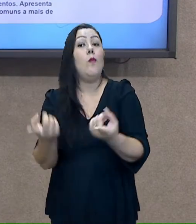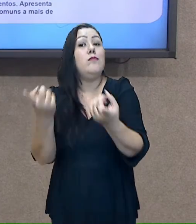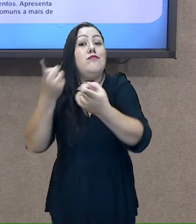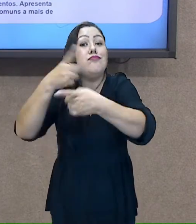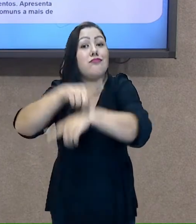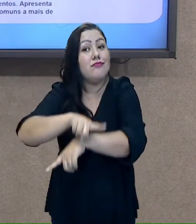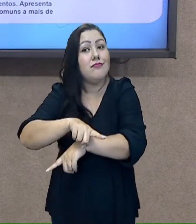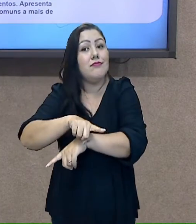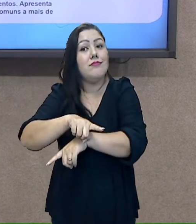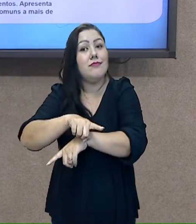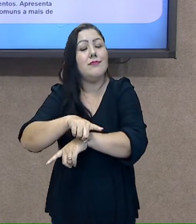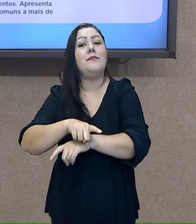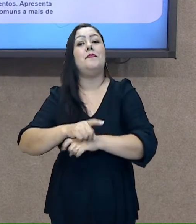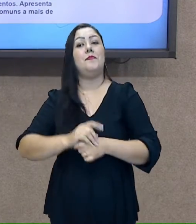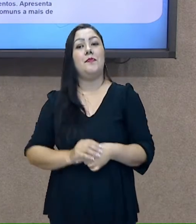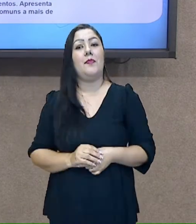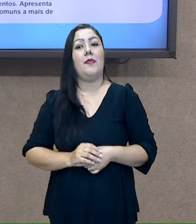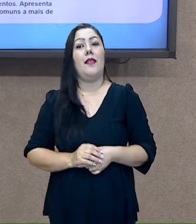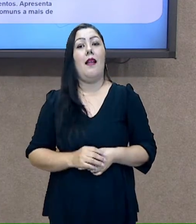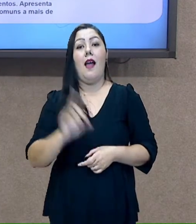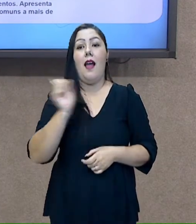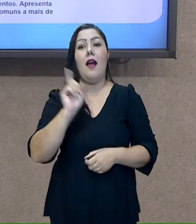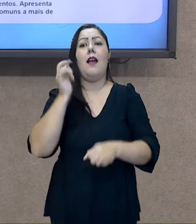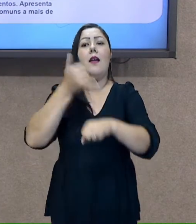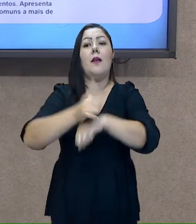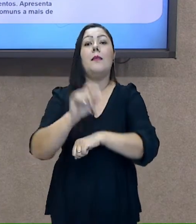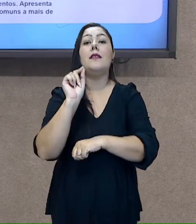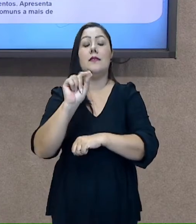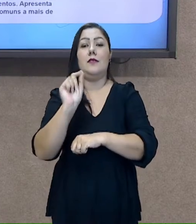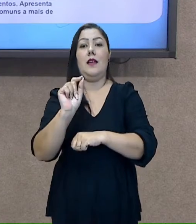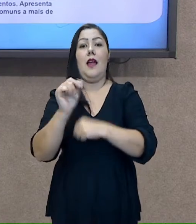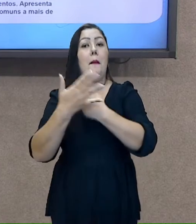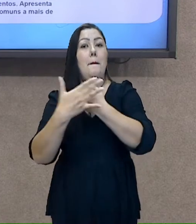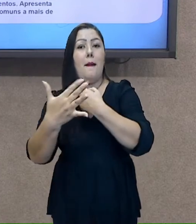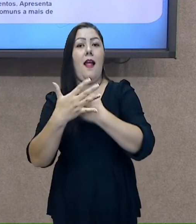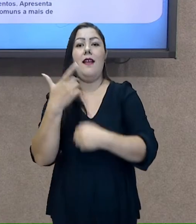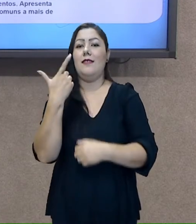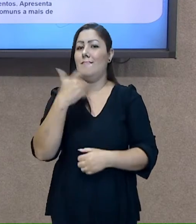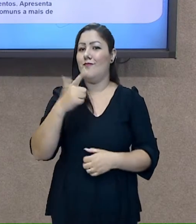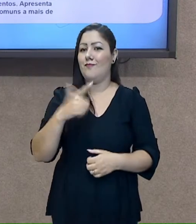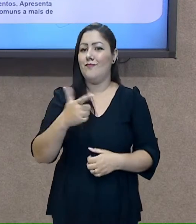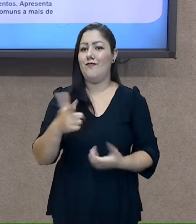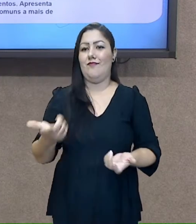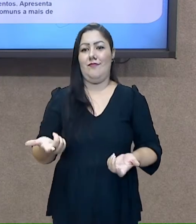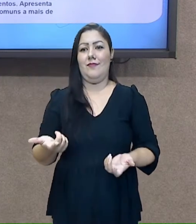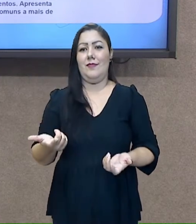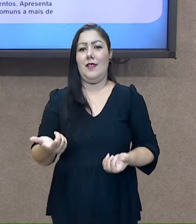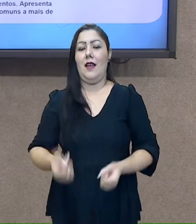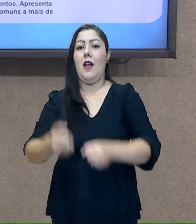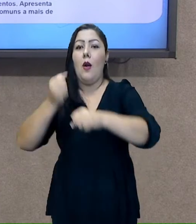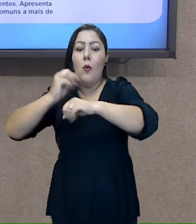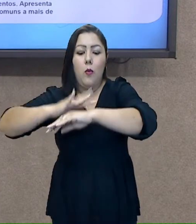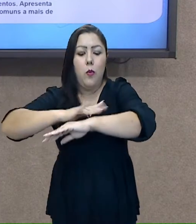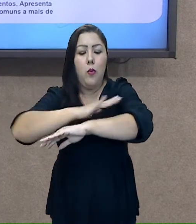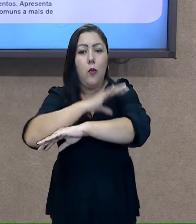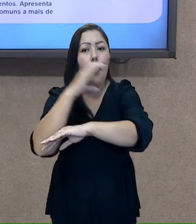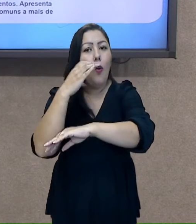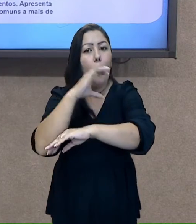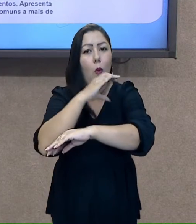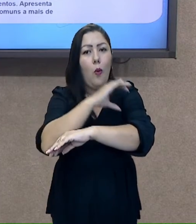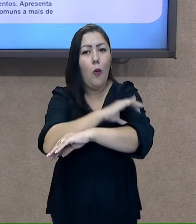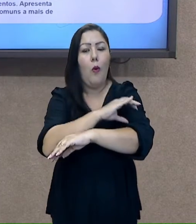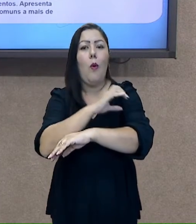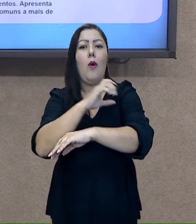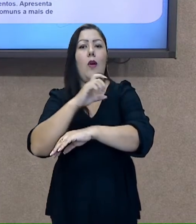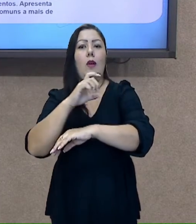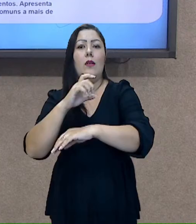não metais, eles não têm brilho. Os não metais não são bons condutores de calor e